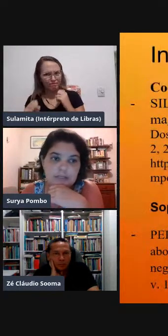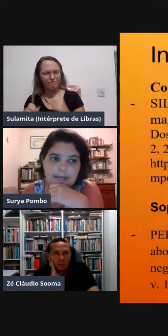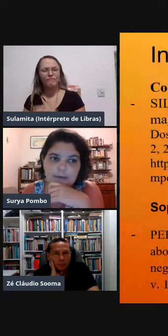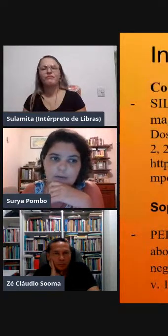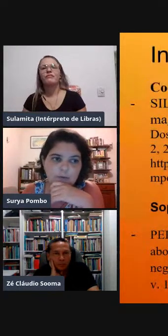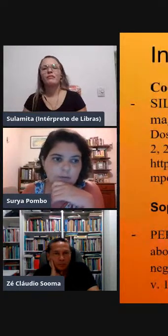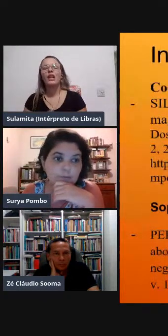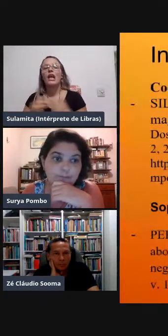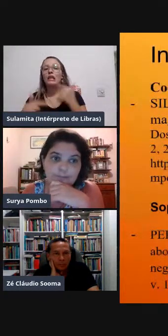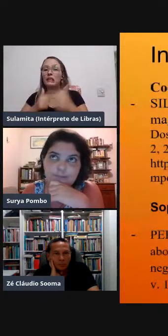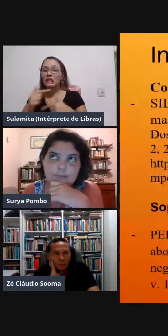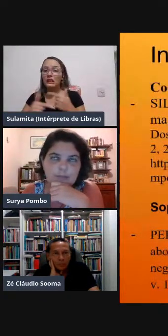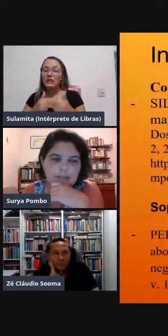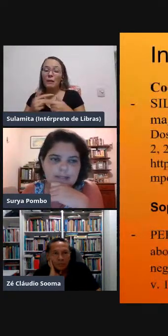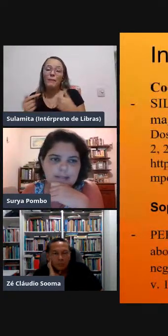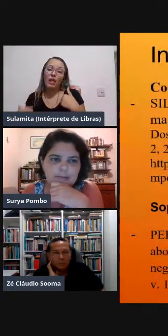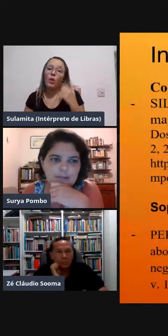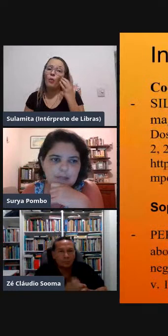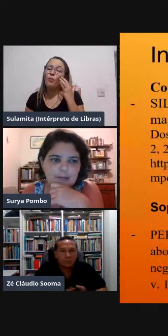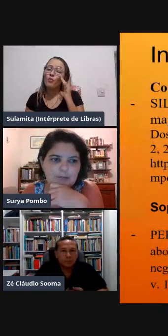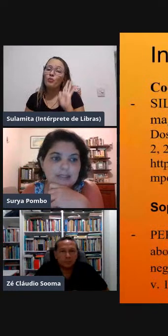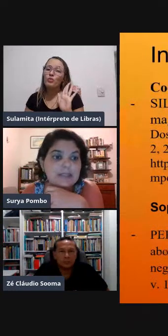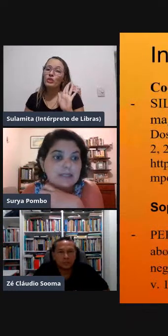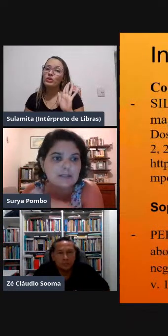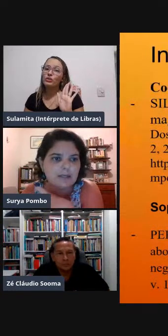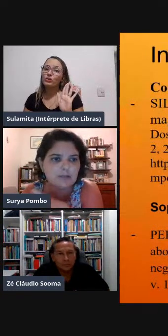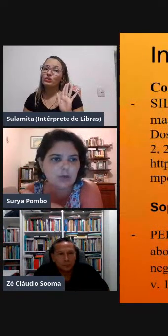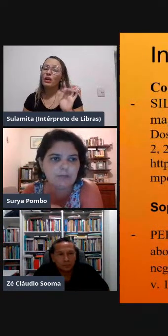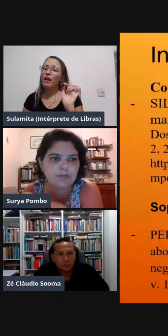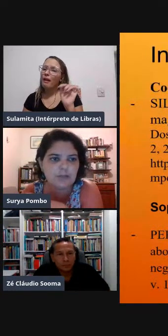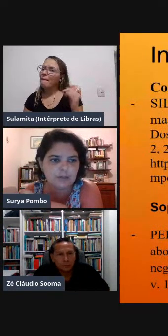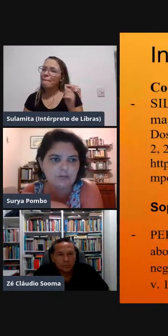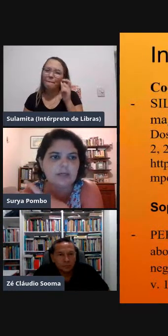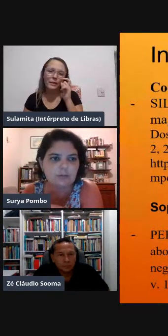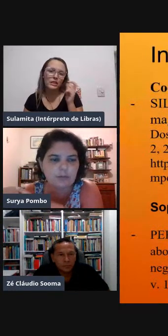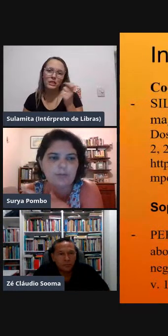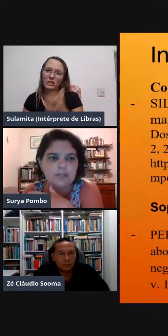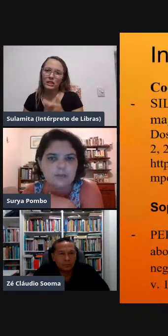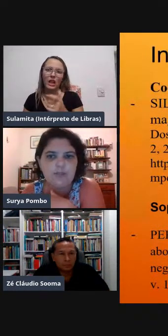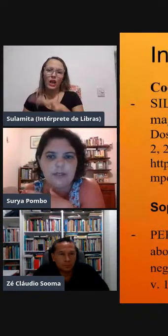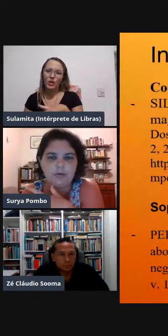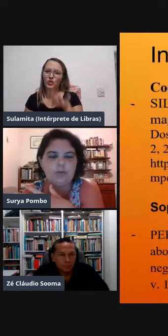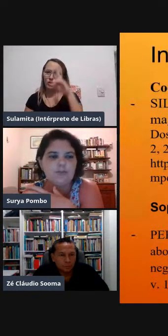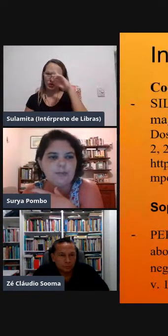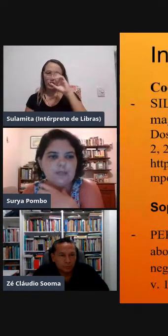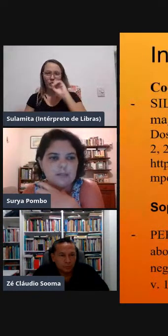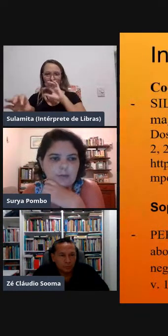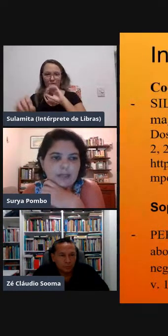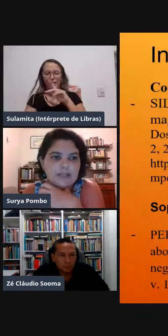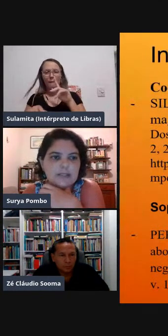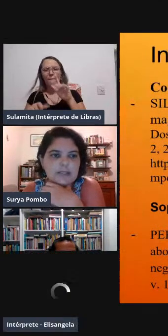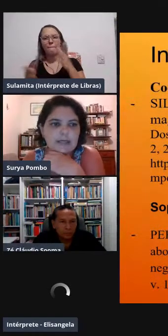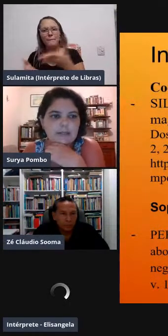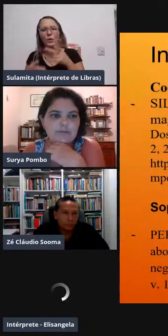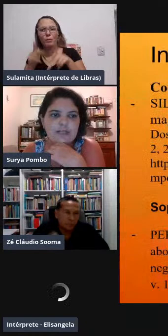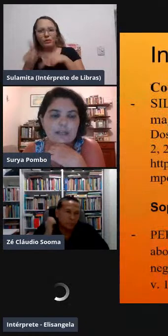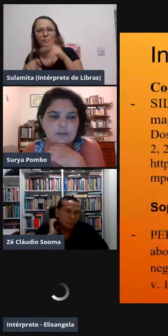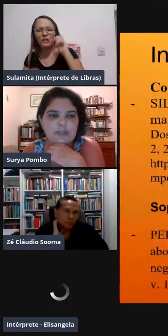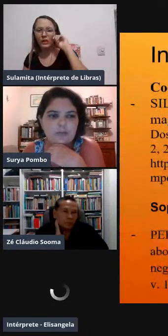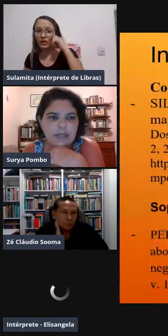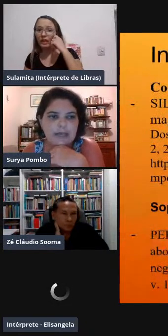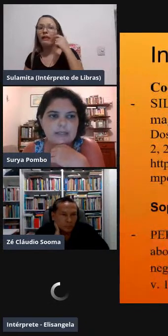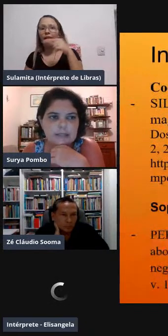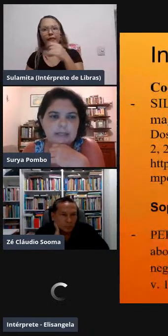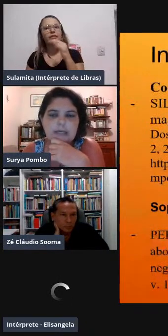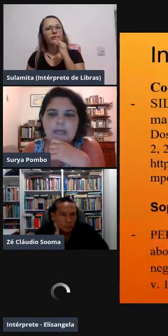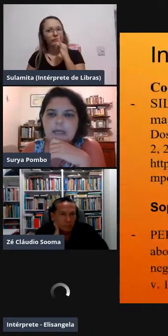Trabalhos que eu considero assim, os trabalhos mais interessantes do campo da história da educação da população negra hoje, para mim, são esses, né, que